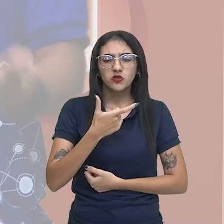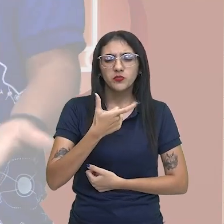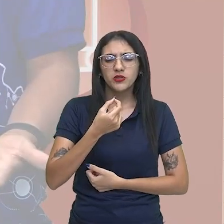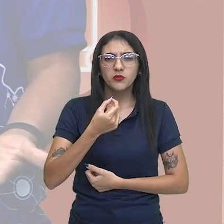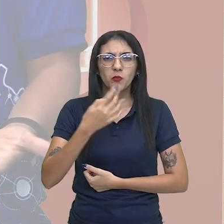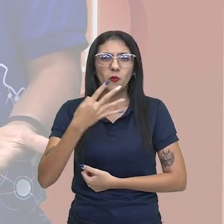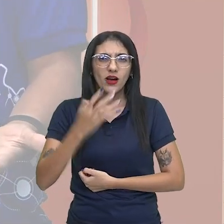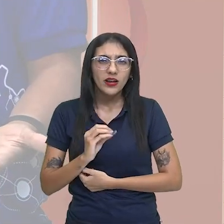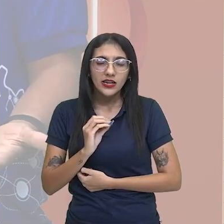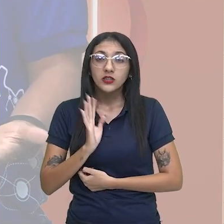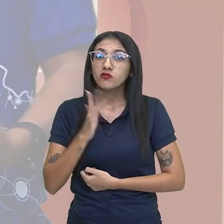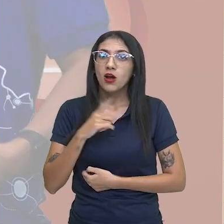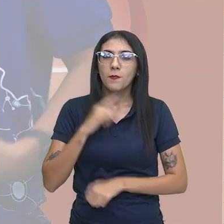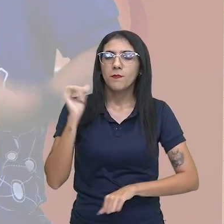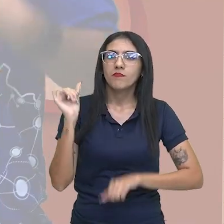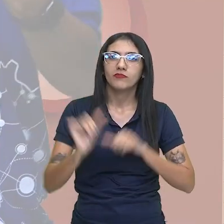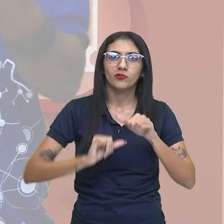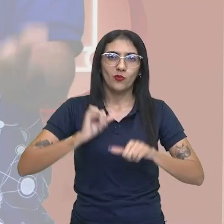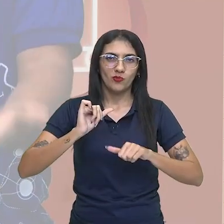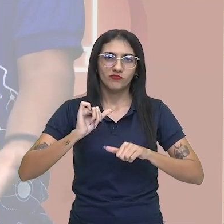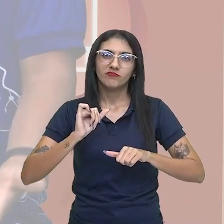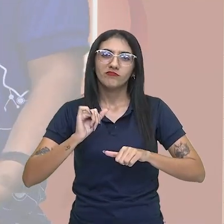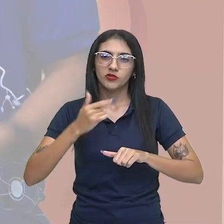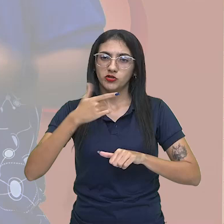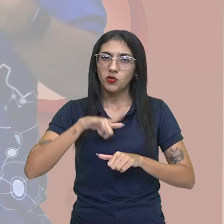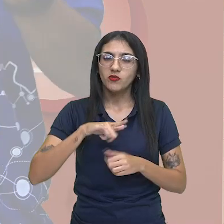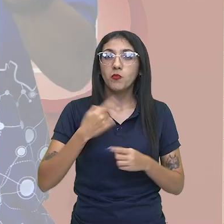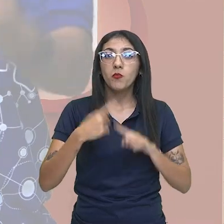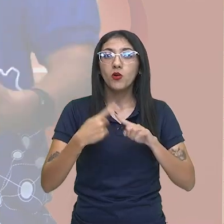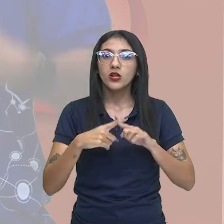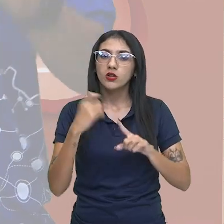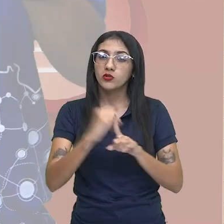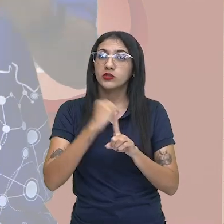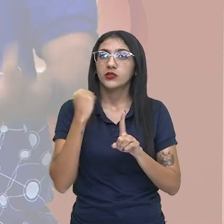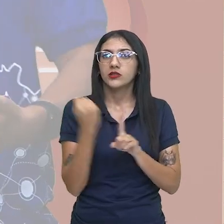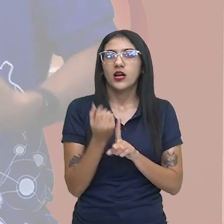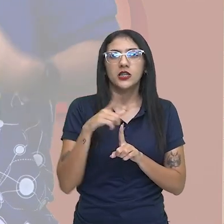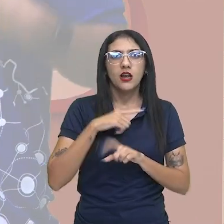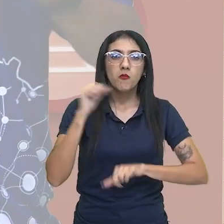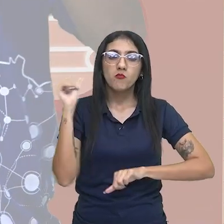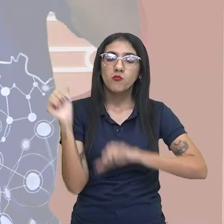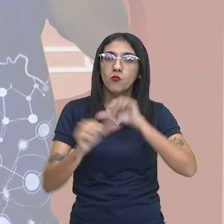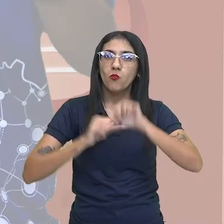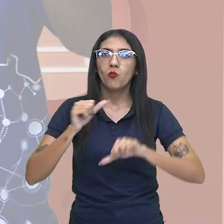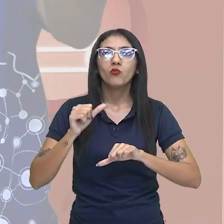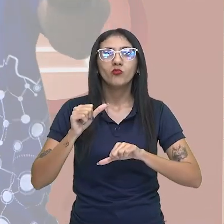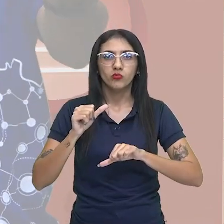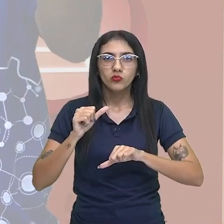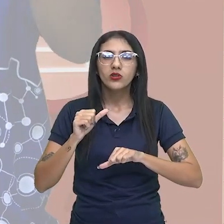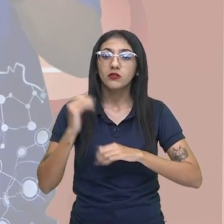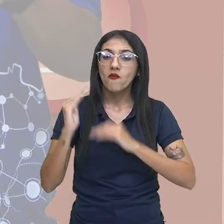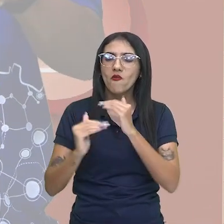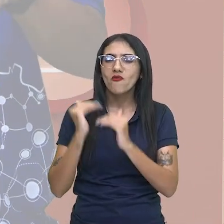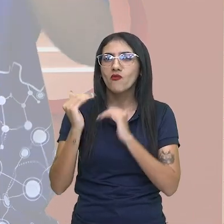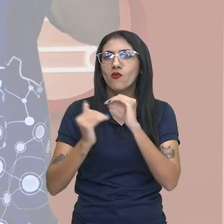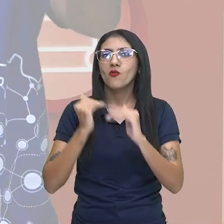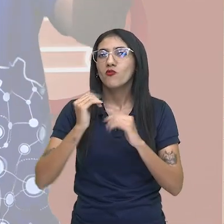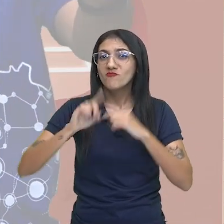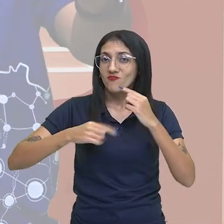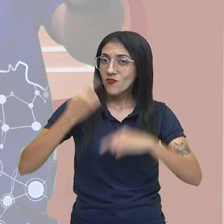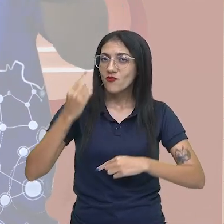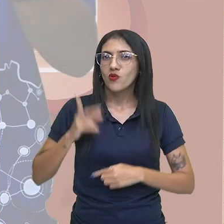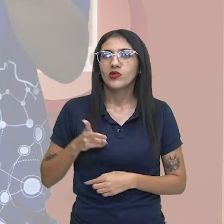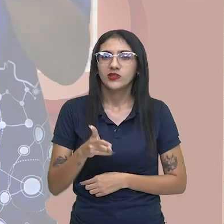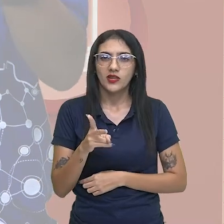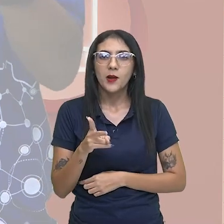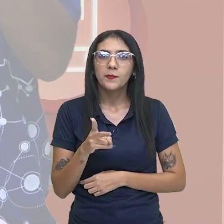informações também vão estar diferentes. Porque a sociedade humana, ela muda, ela altera, ela evolui, é assim que tem que ser, sempre